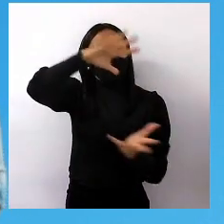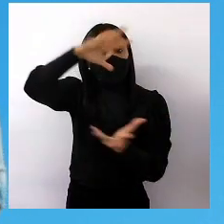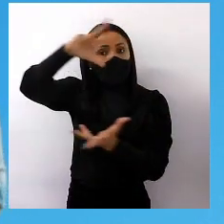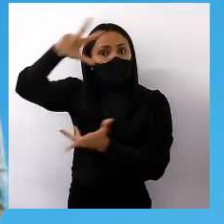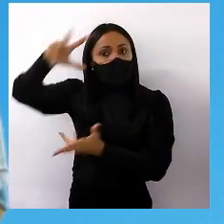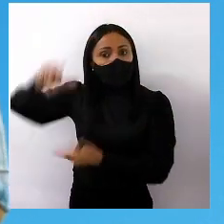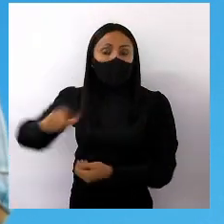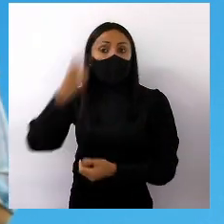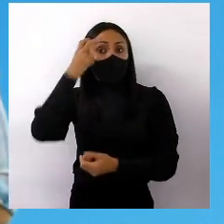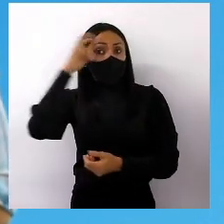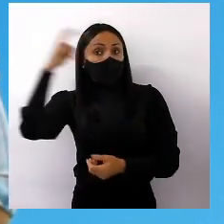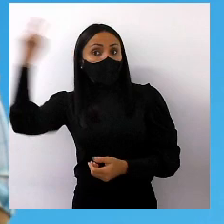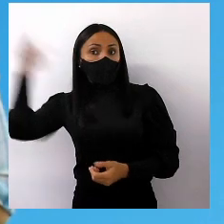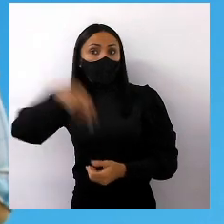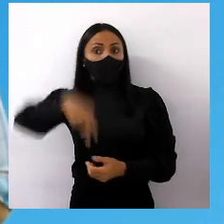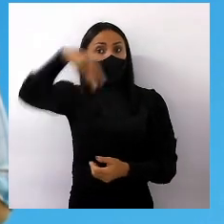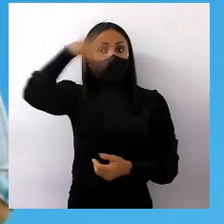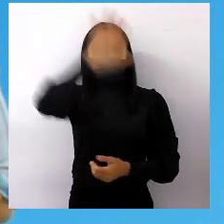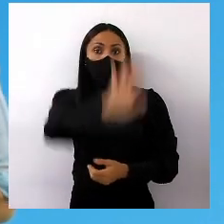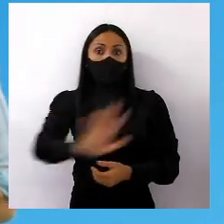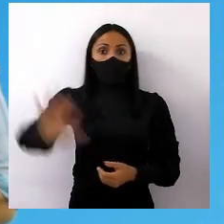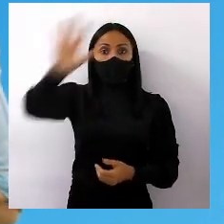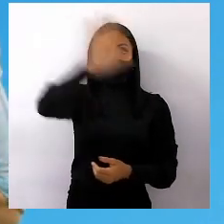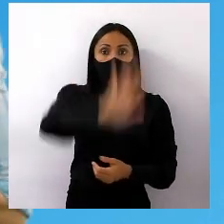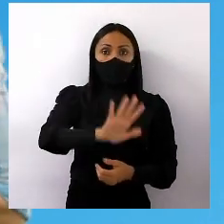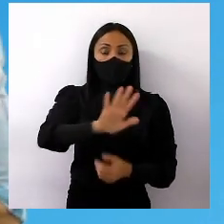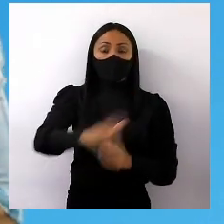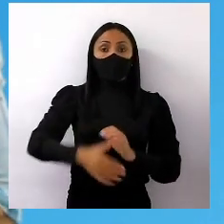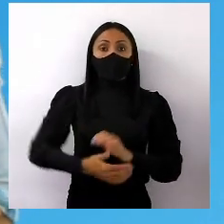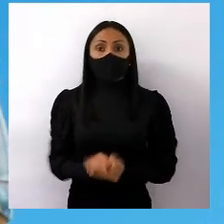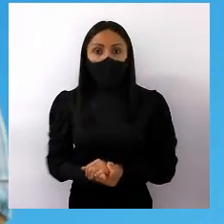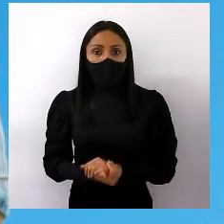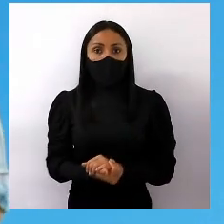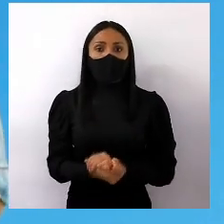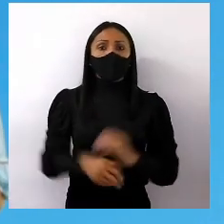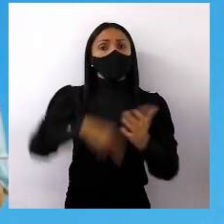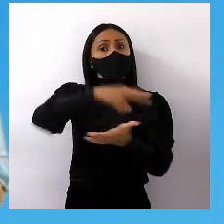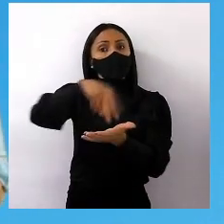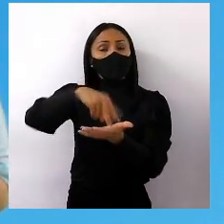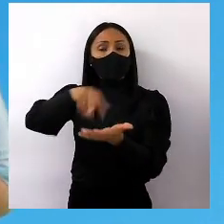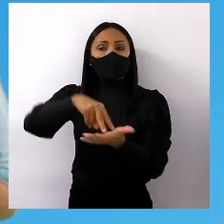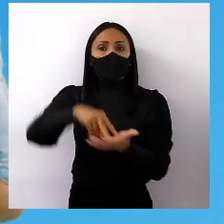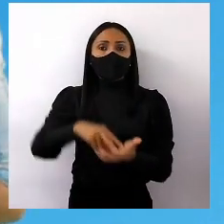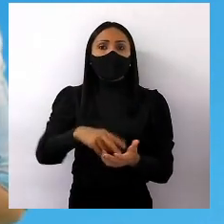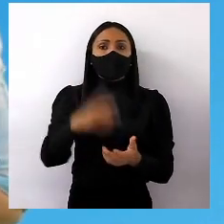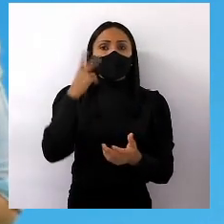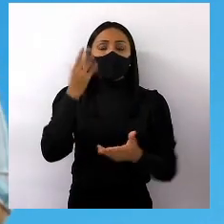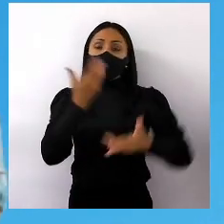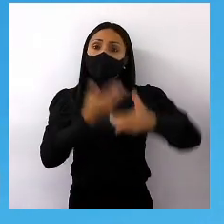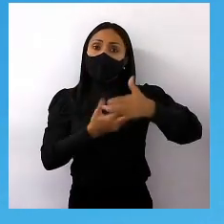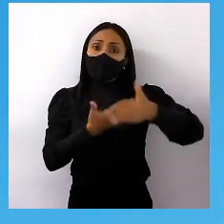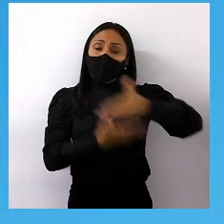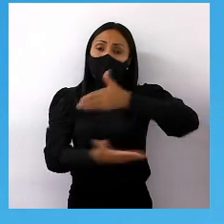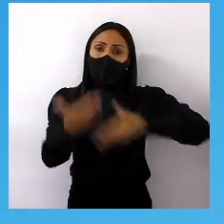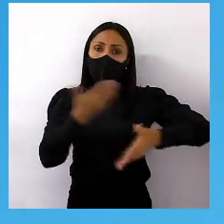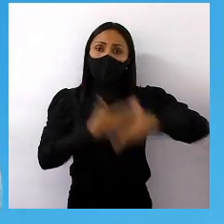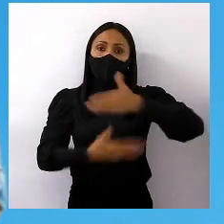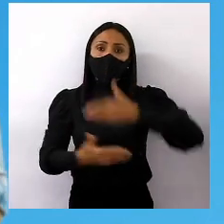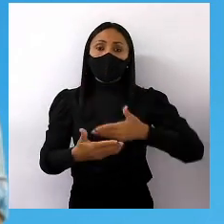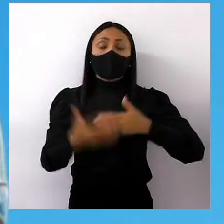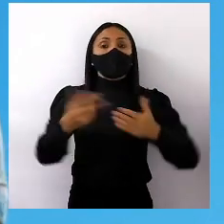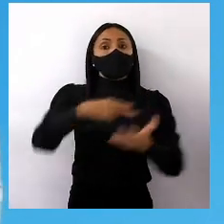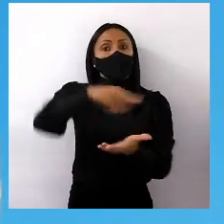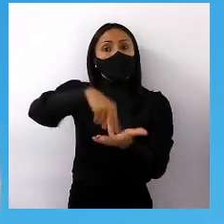da cultura nordestina em suas várias manifestações. Então vejam só aí a relação André Madureira, a dança, né,